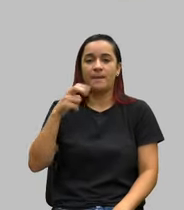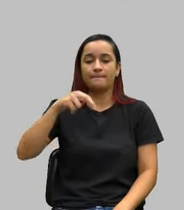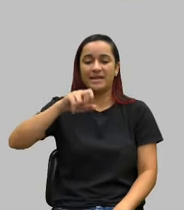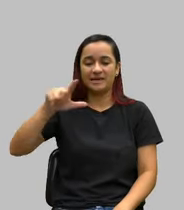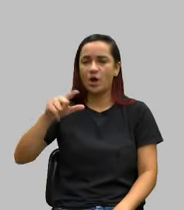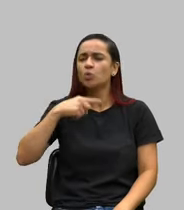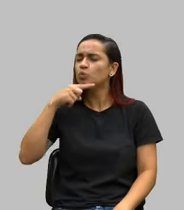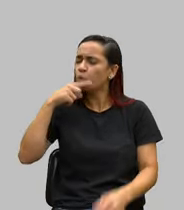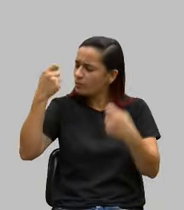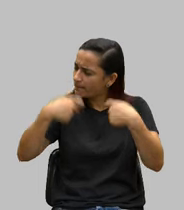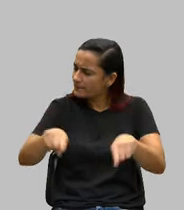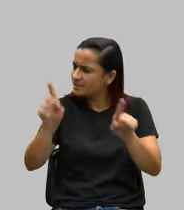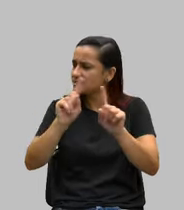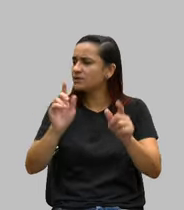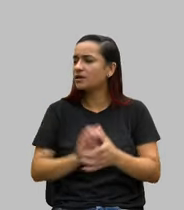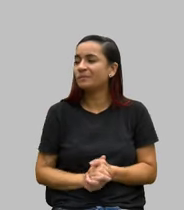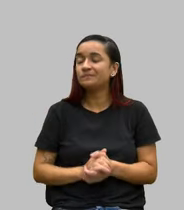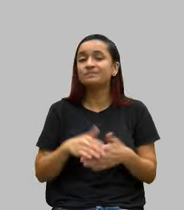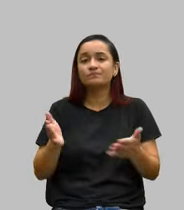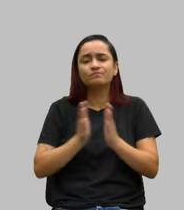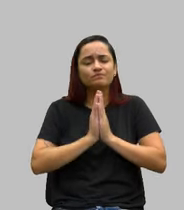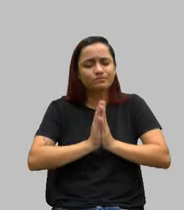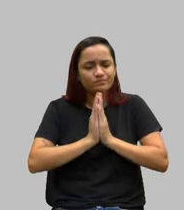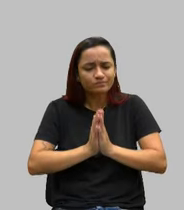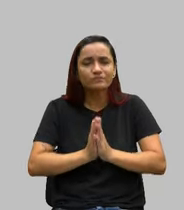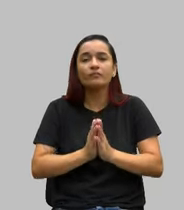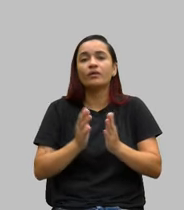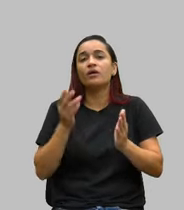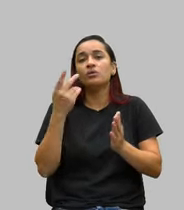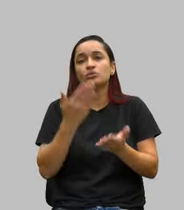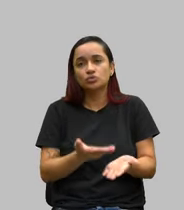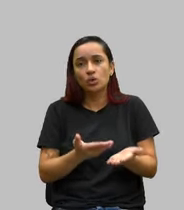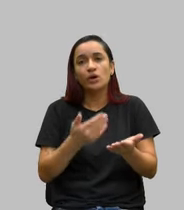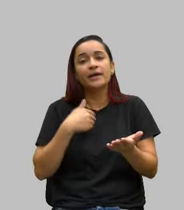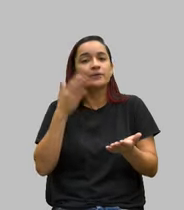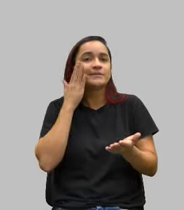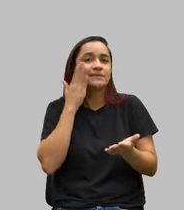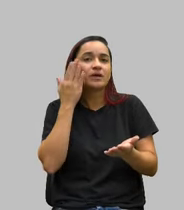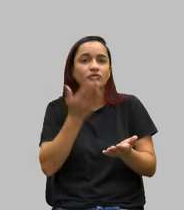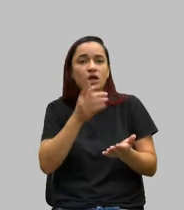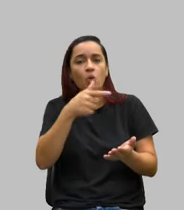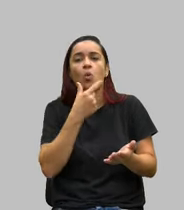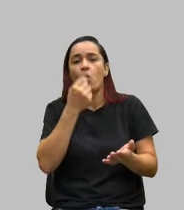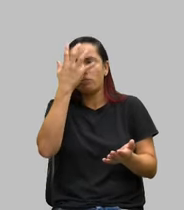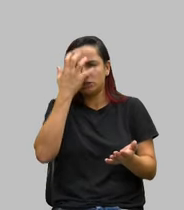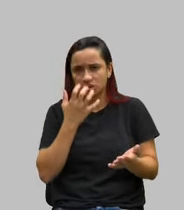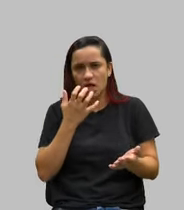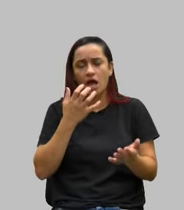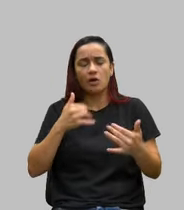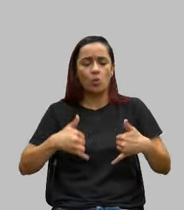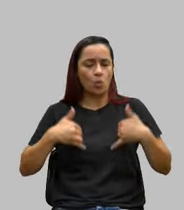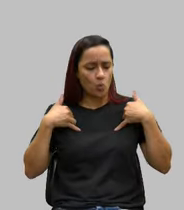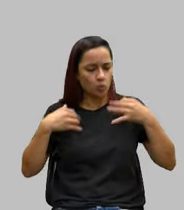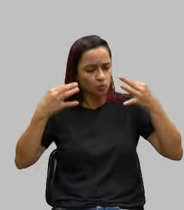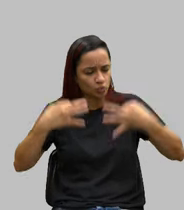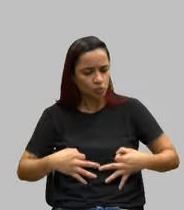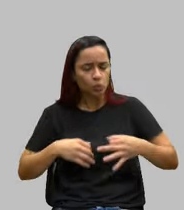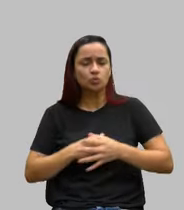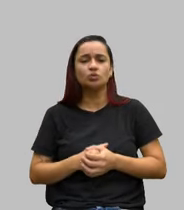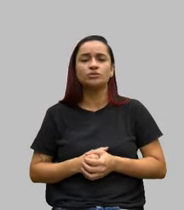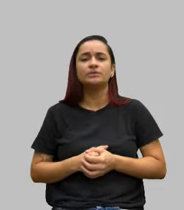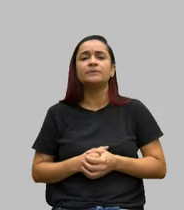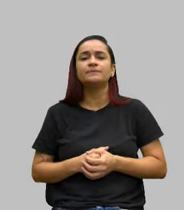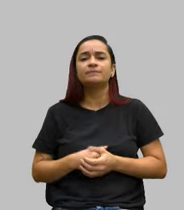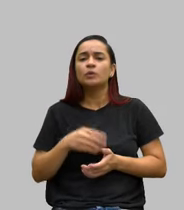nenhuma então é um um apelo que eu faço pro senhor porque eu sei que eu senhor um homem sério um homem honrado que conhece